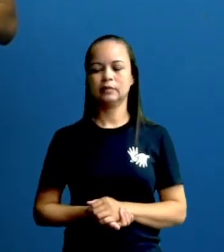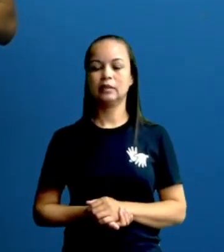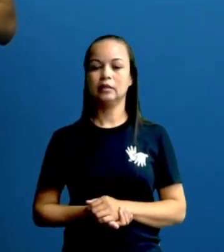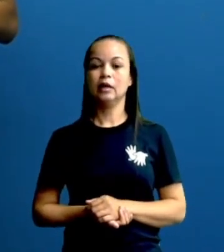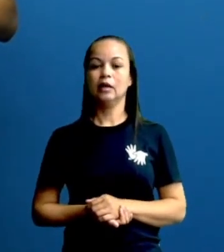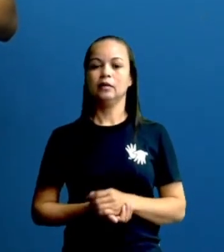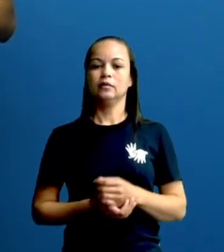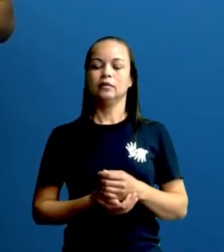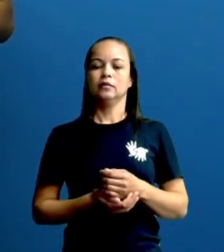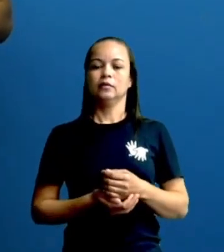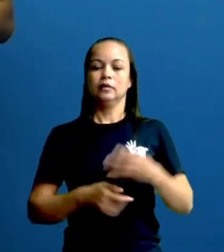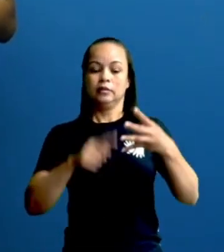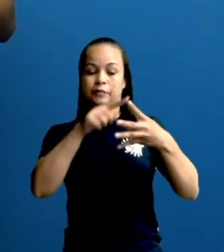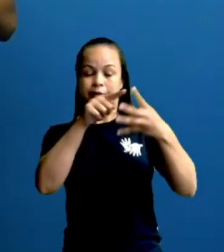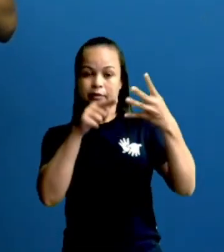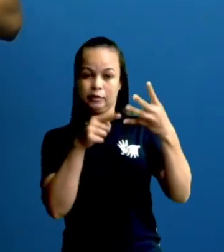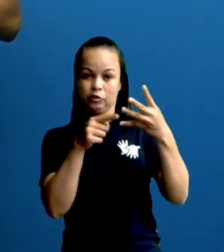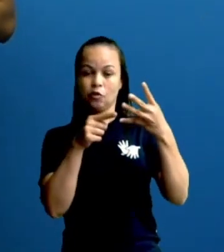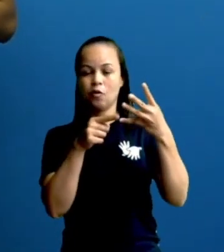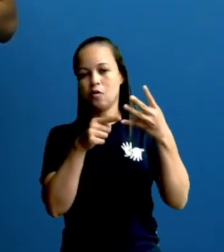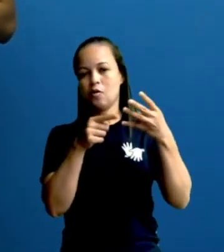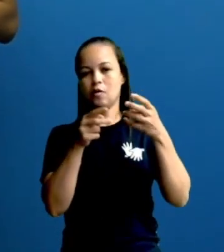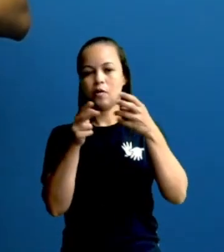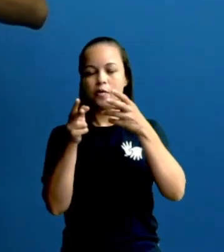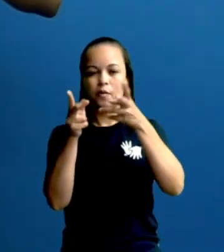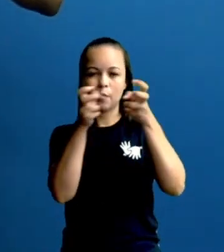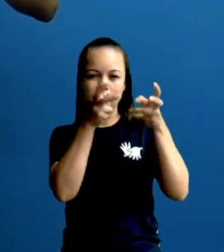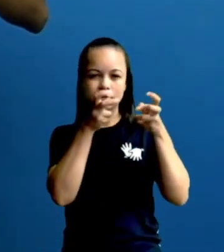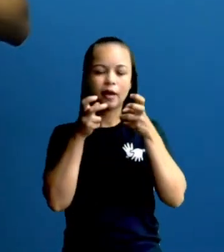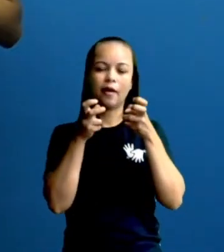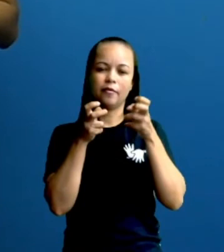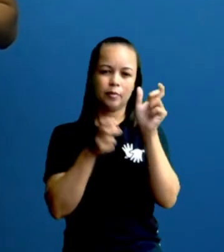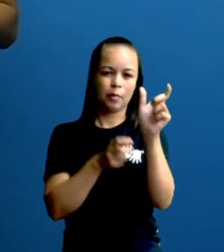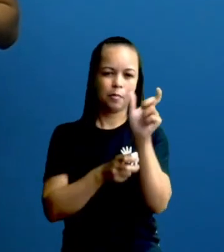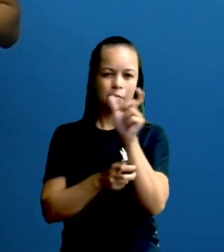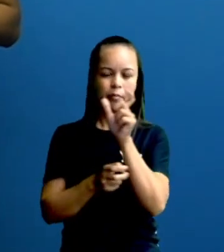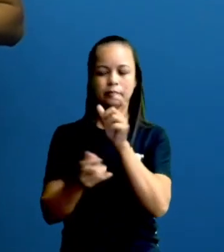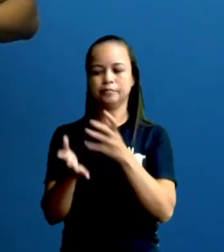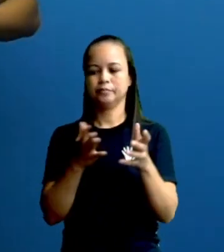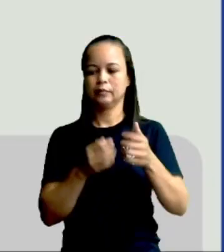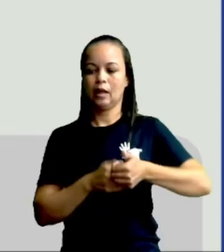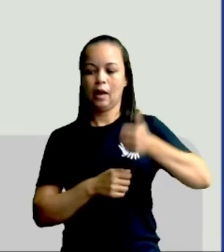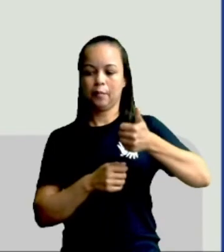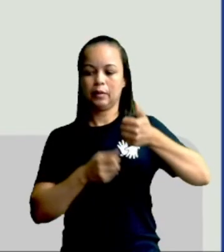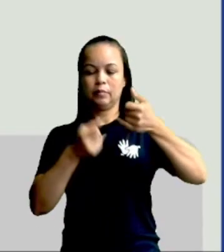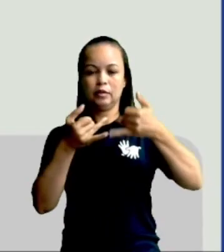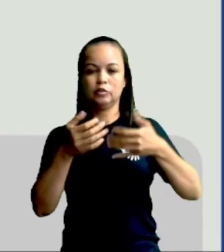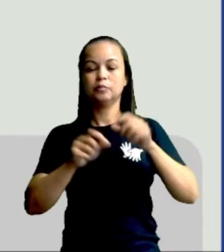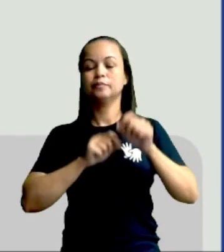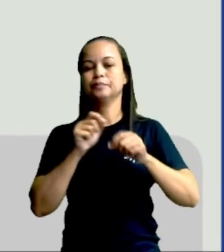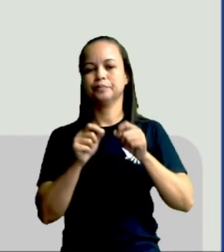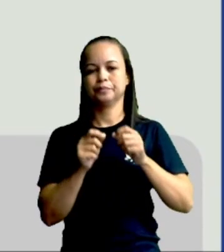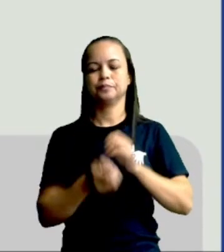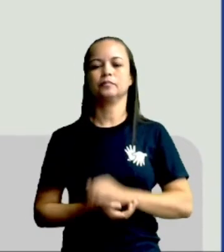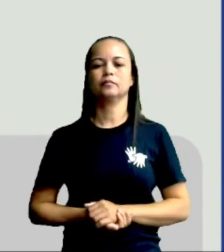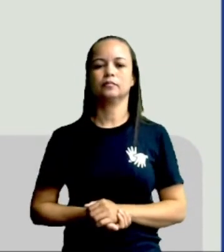esses quatro quadrinhos da tua tirinha. A primeira questão aí pede para